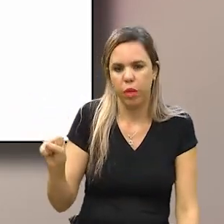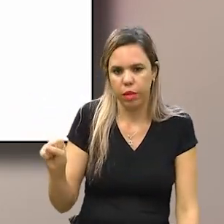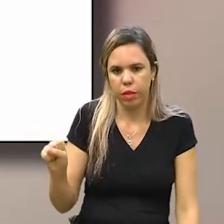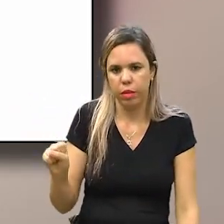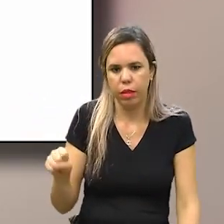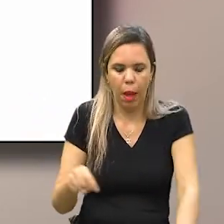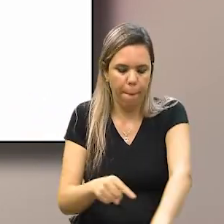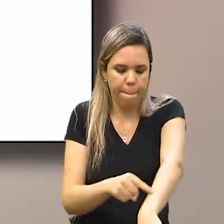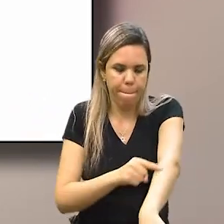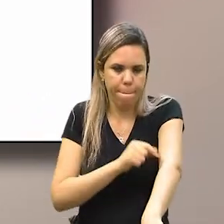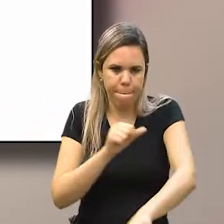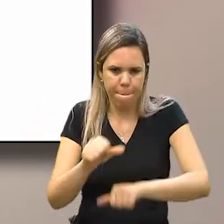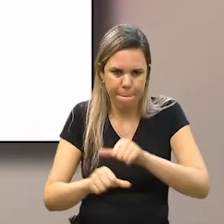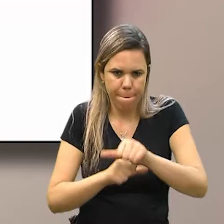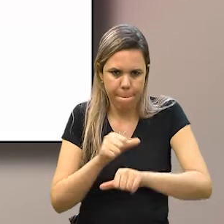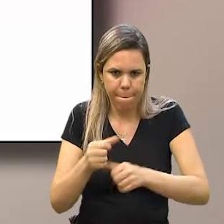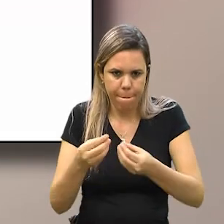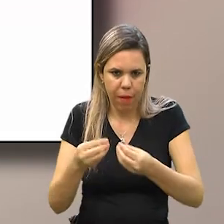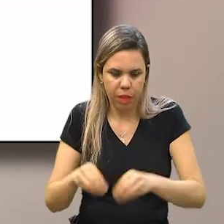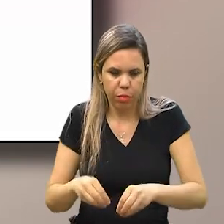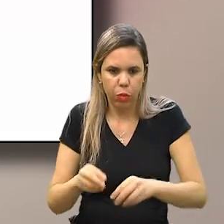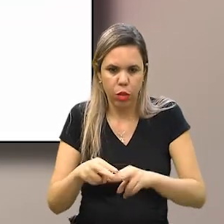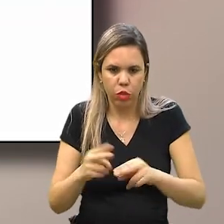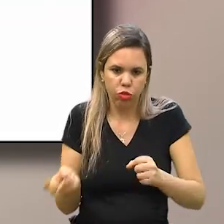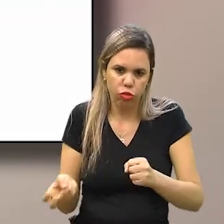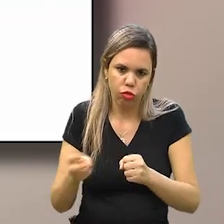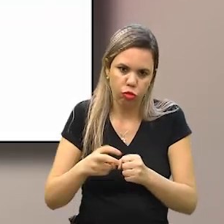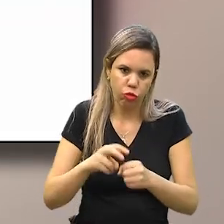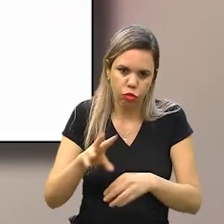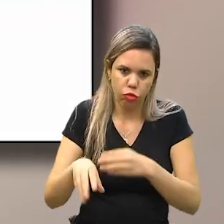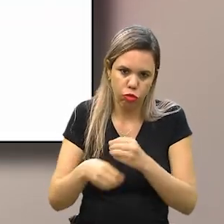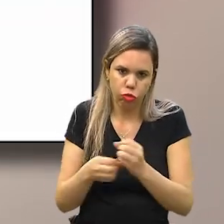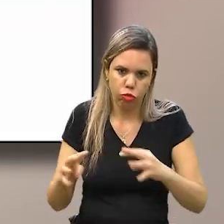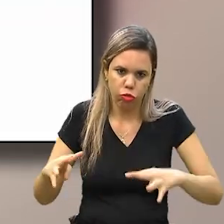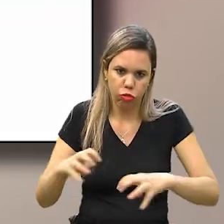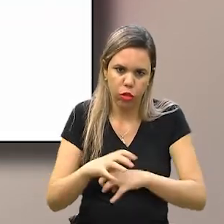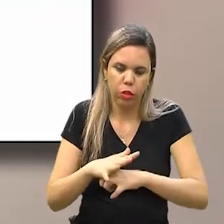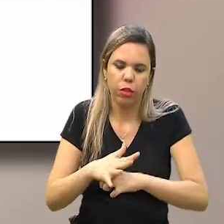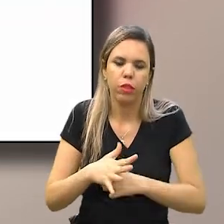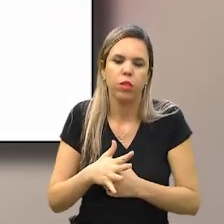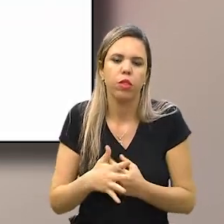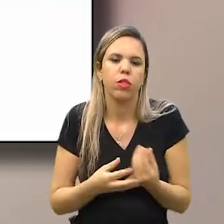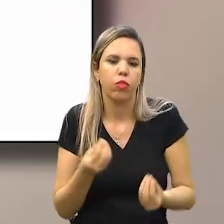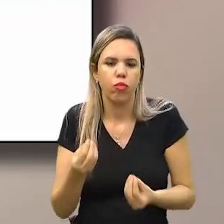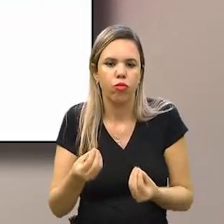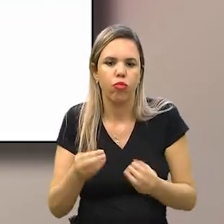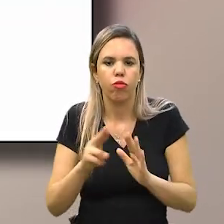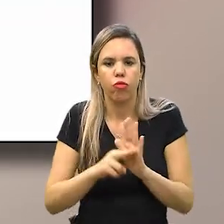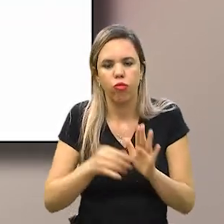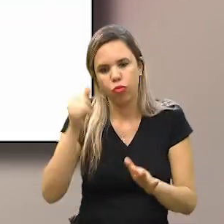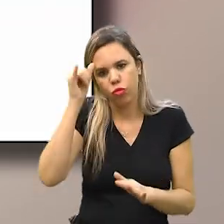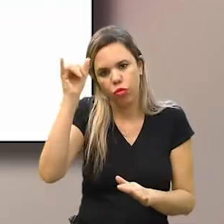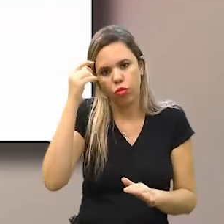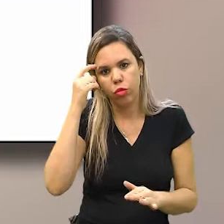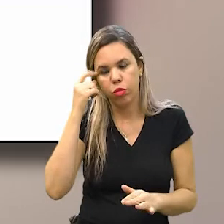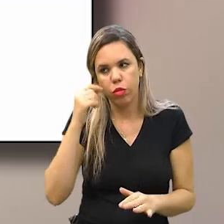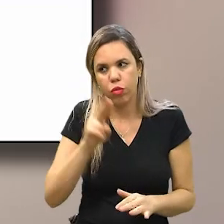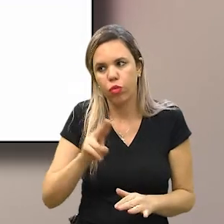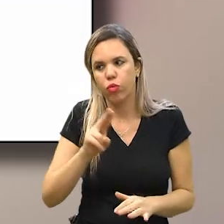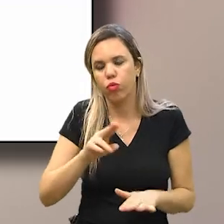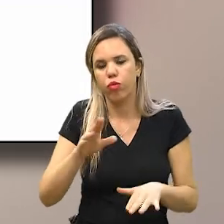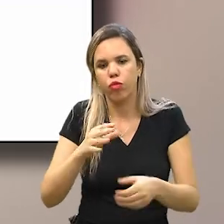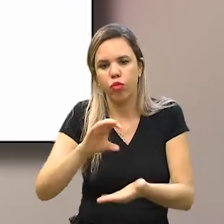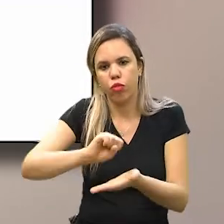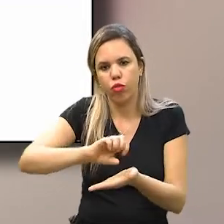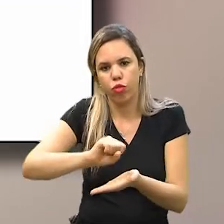cima daquela pele alterada pelo vírus, se instalar uma infecção bacteriana. Então, como uma medida preventiva, a gente